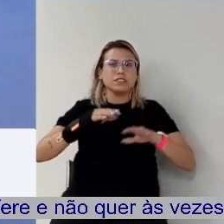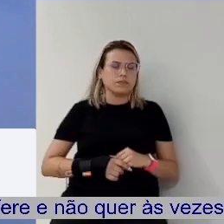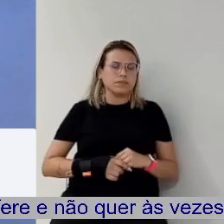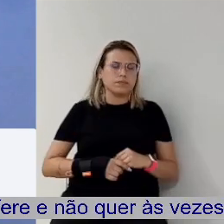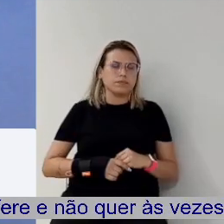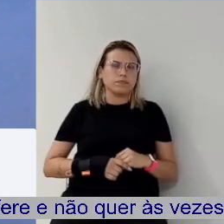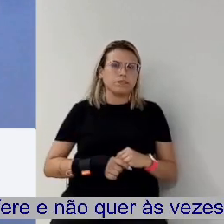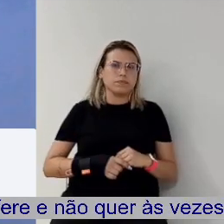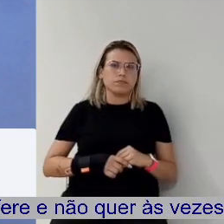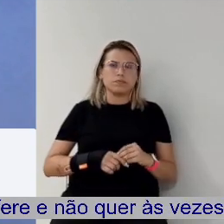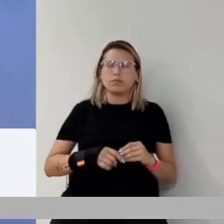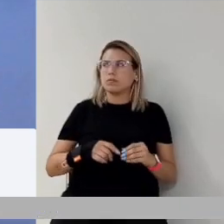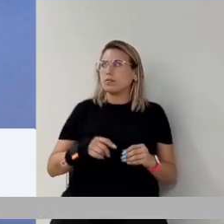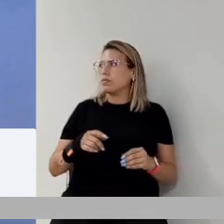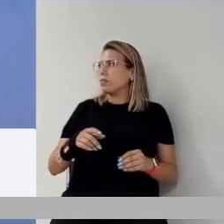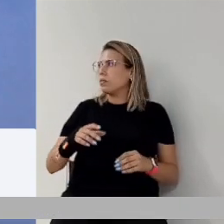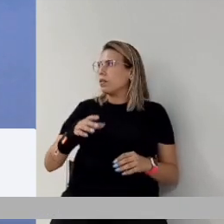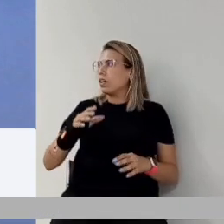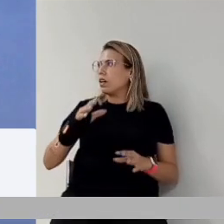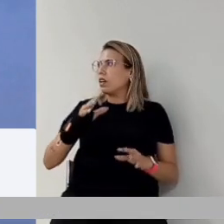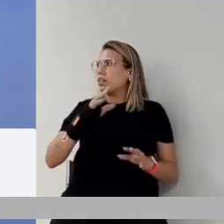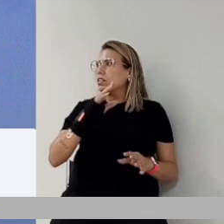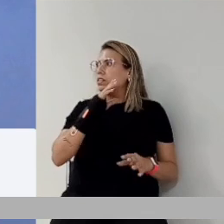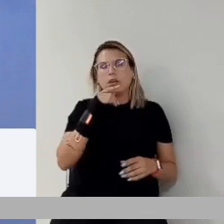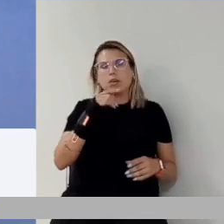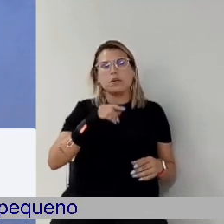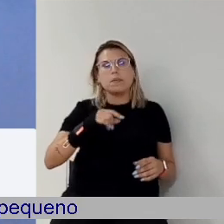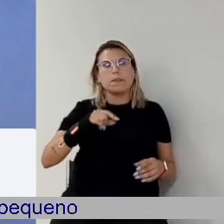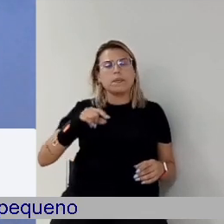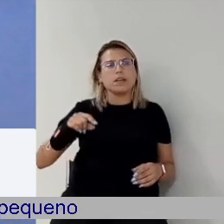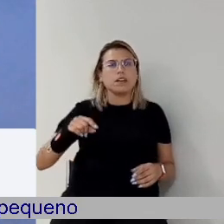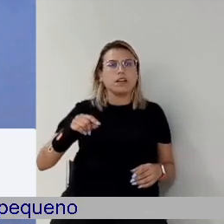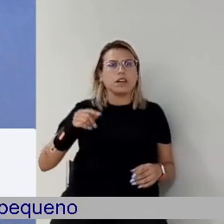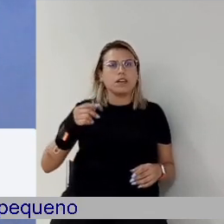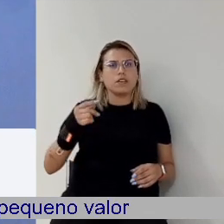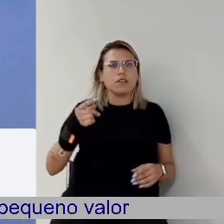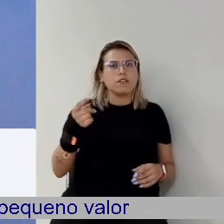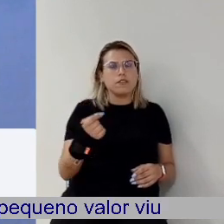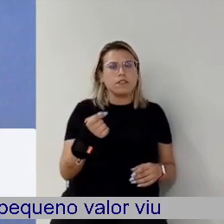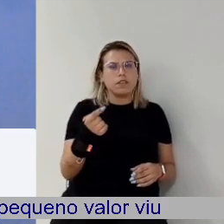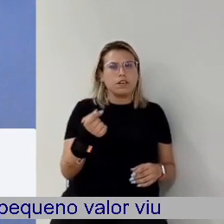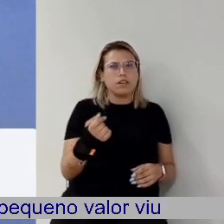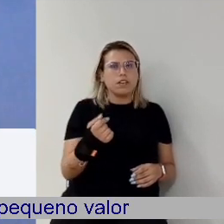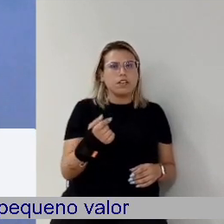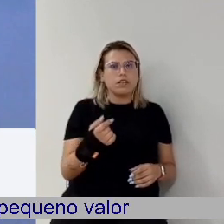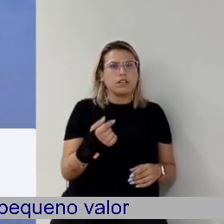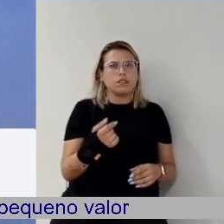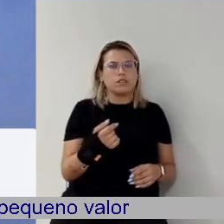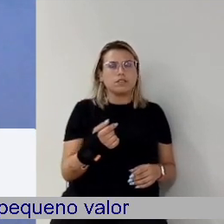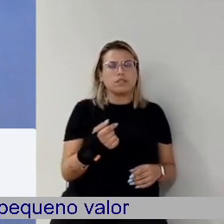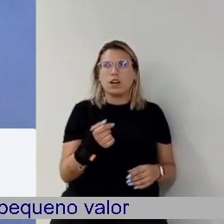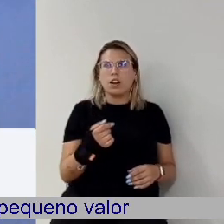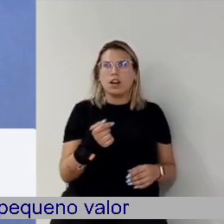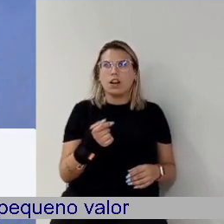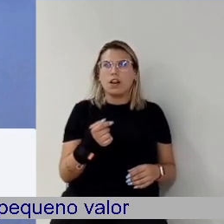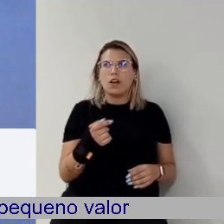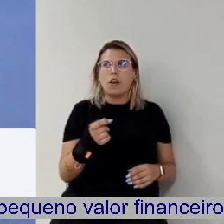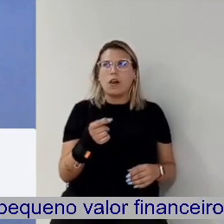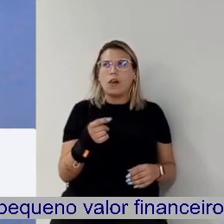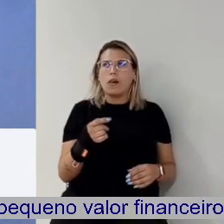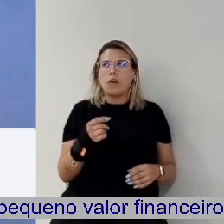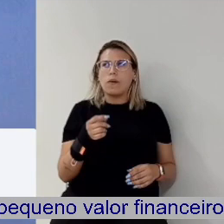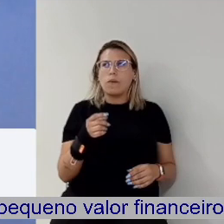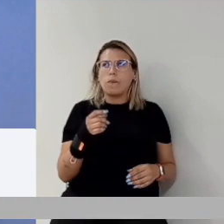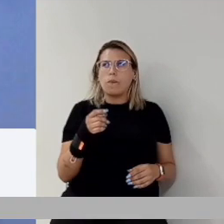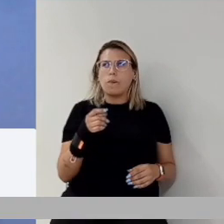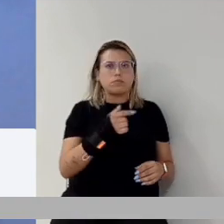uma ação que a gente considera de pequeno valor viu pequeno valor financeiro viu le